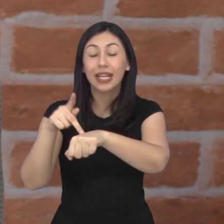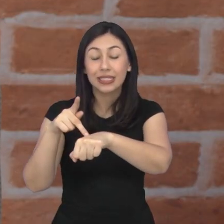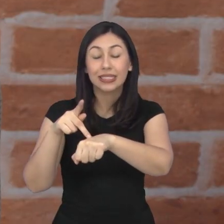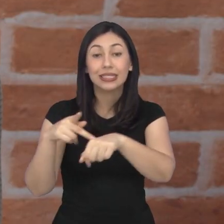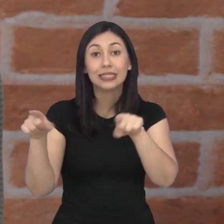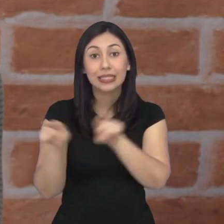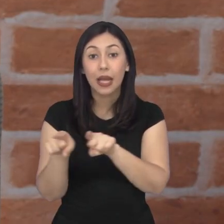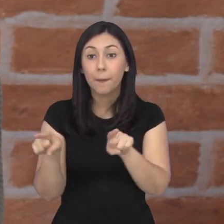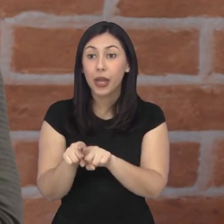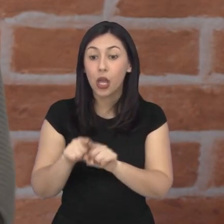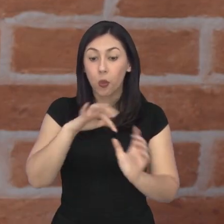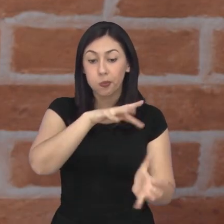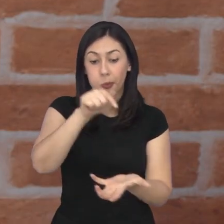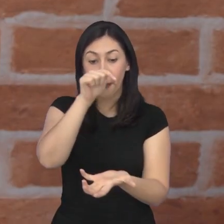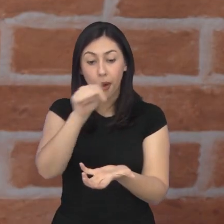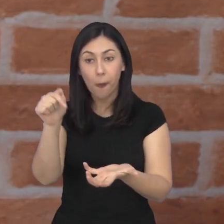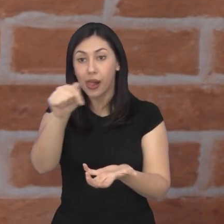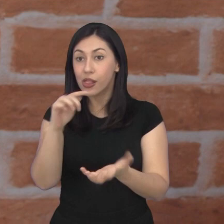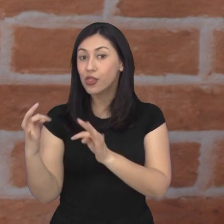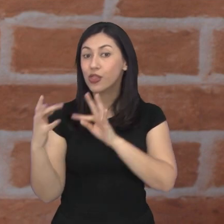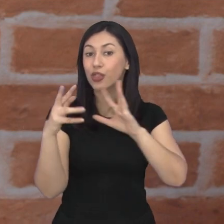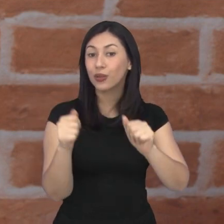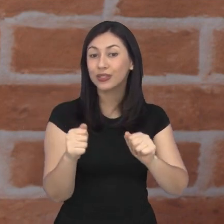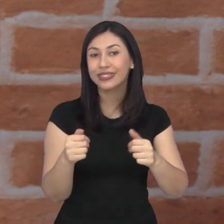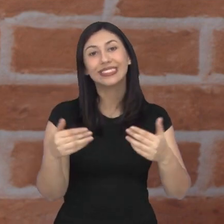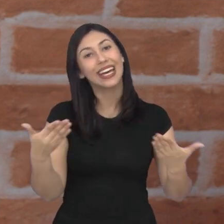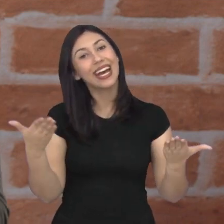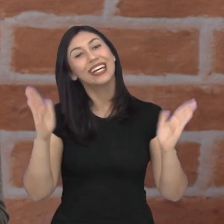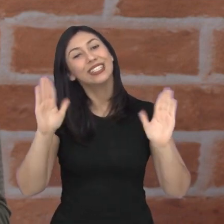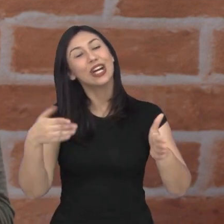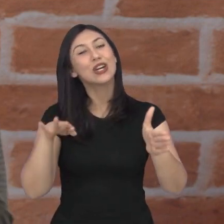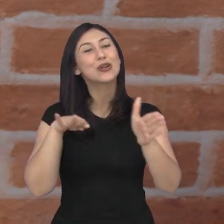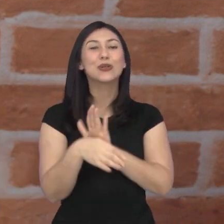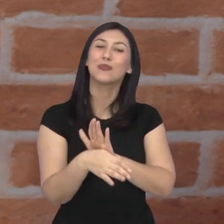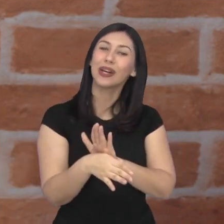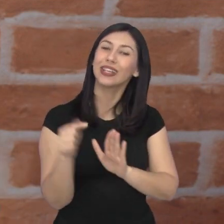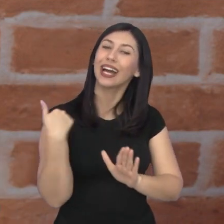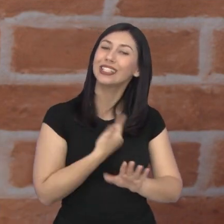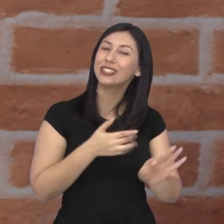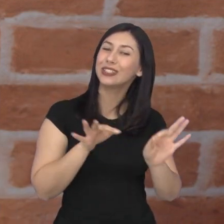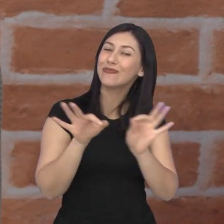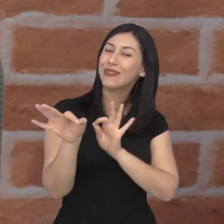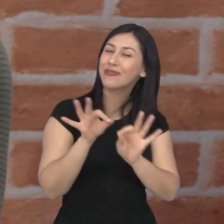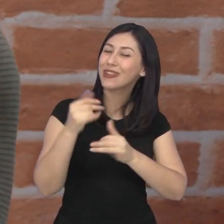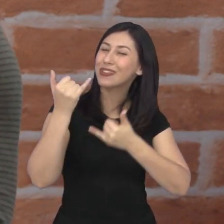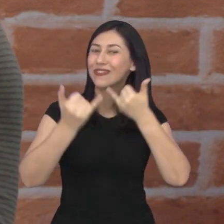países, ele já esteve em todos os continentes. Então, como já é de praxe aqui no Tá Ligado, a gente